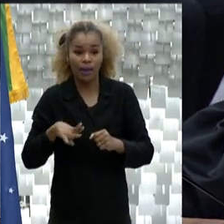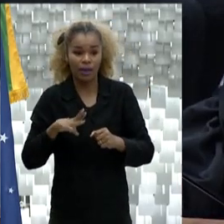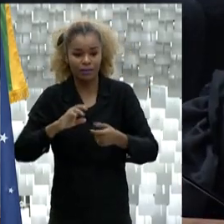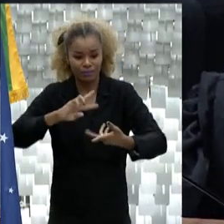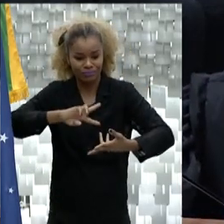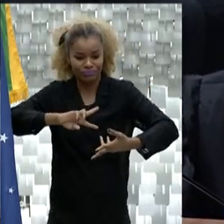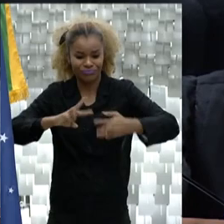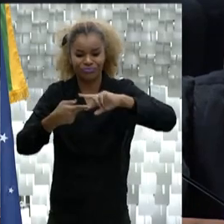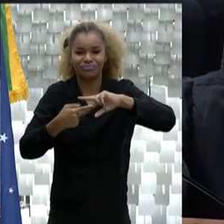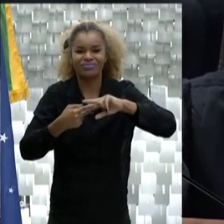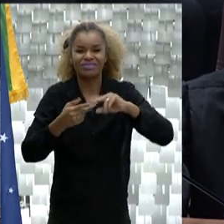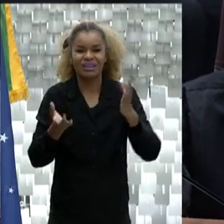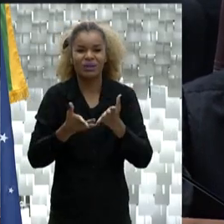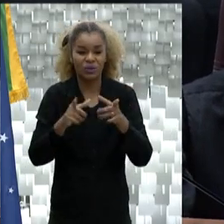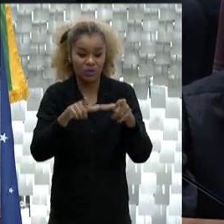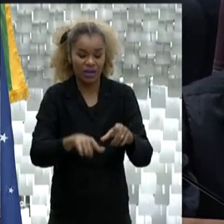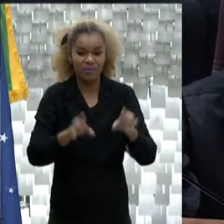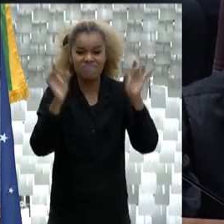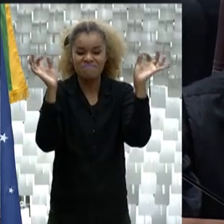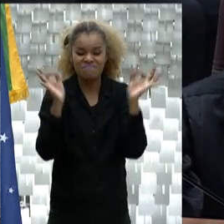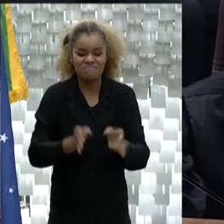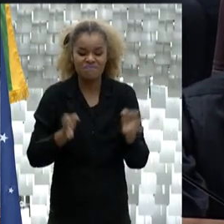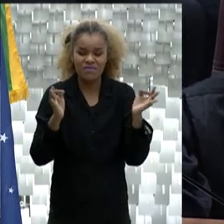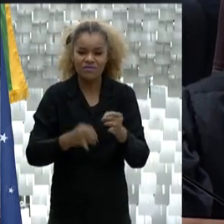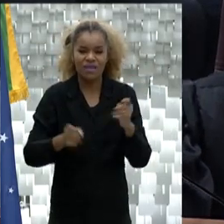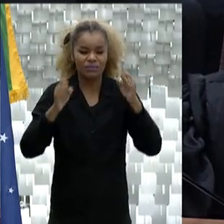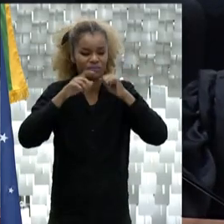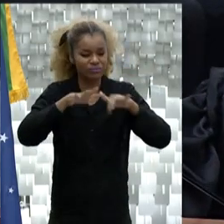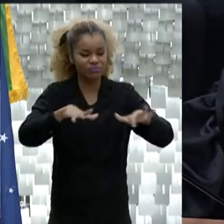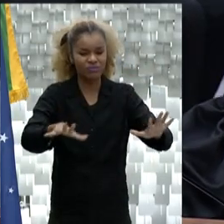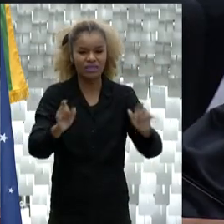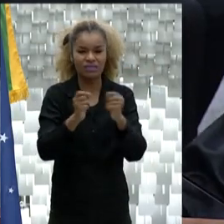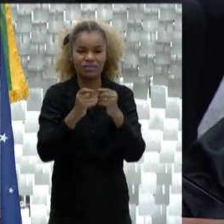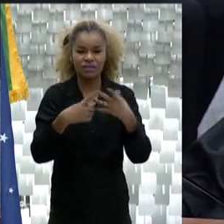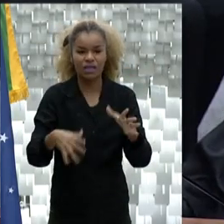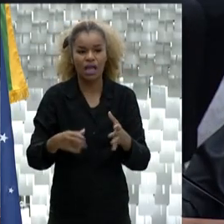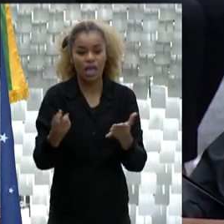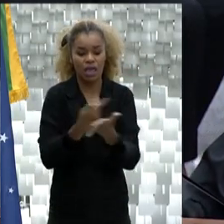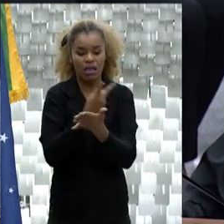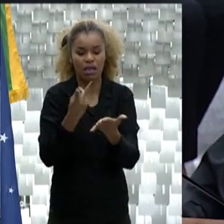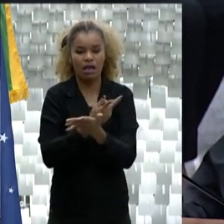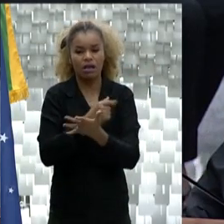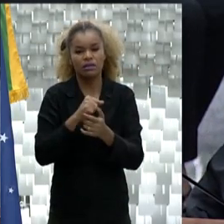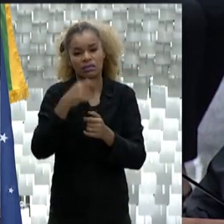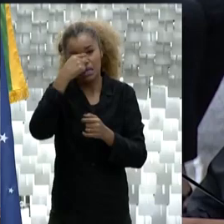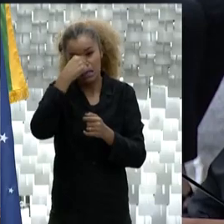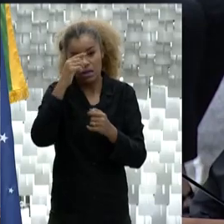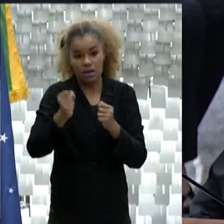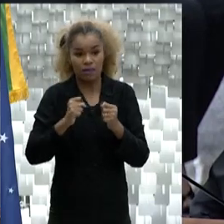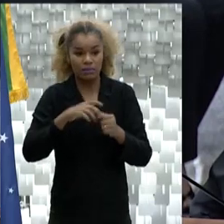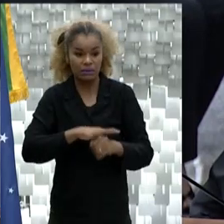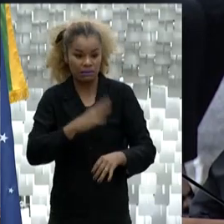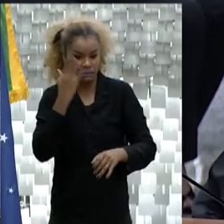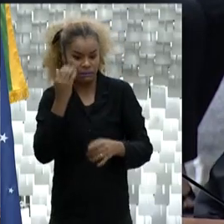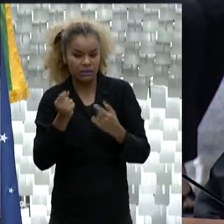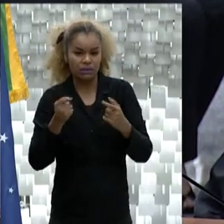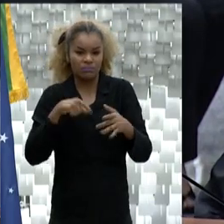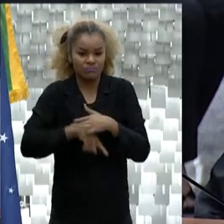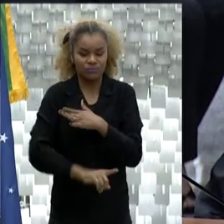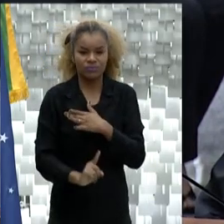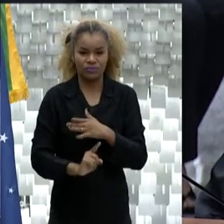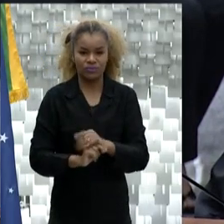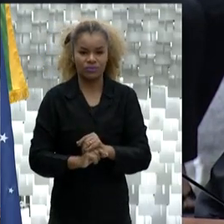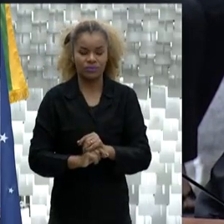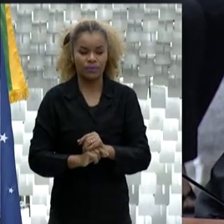ambiente perfeito para a proliferação de atividades criminosas sofisticadas.